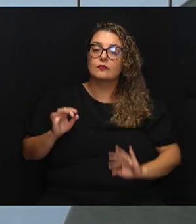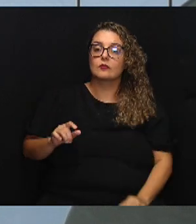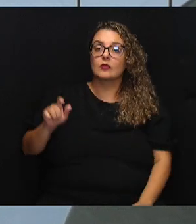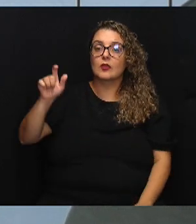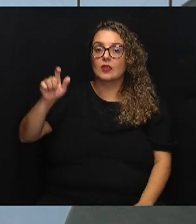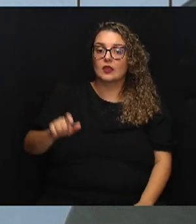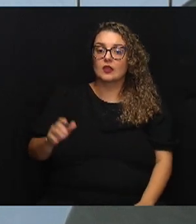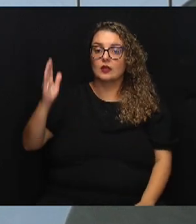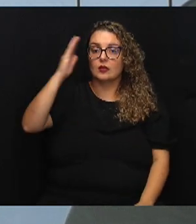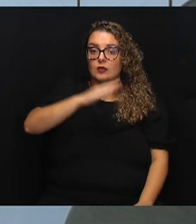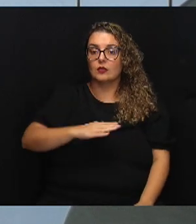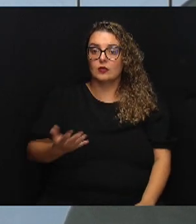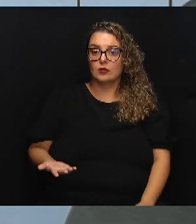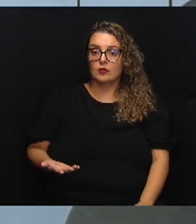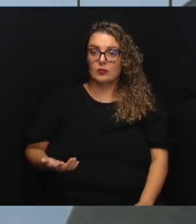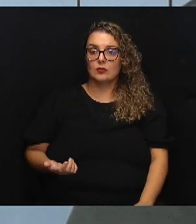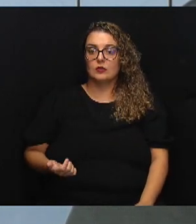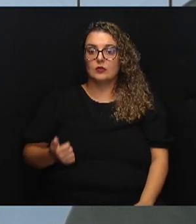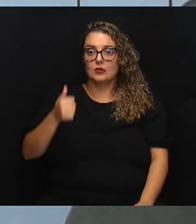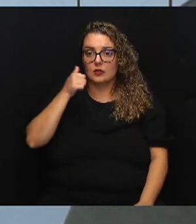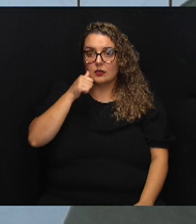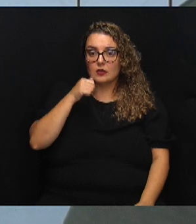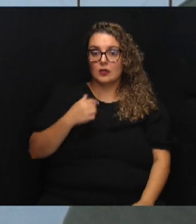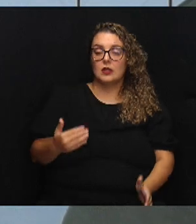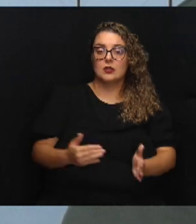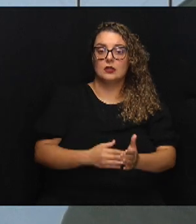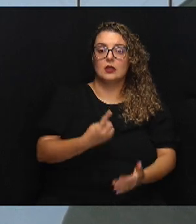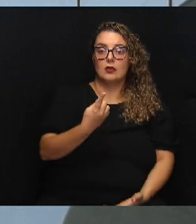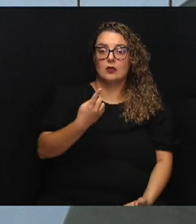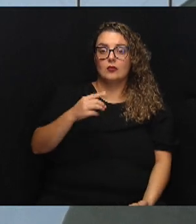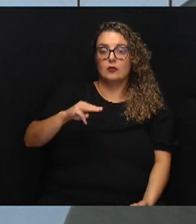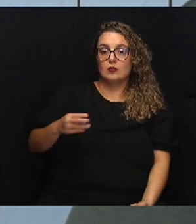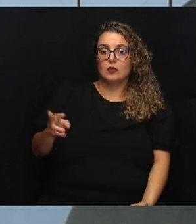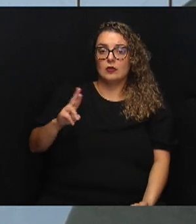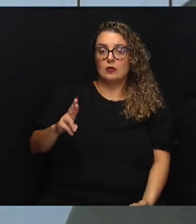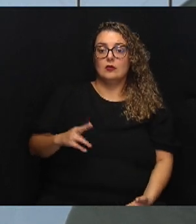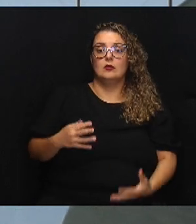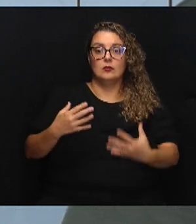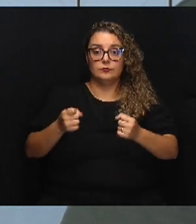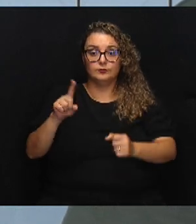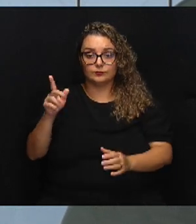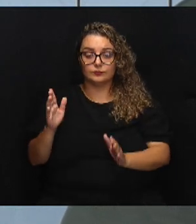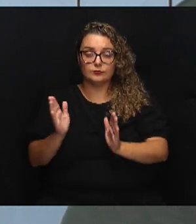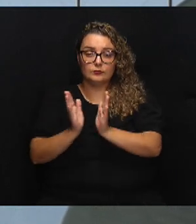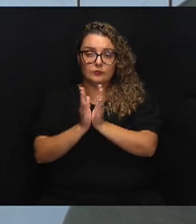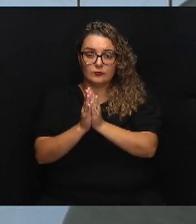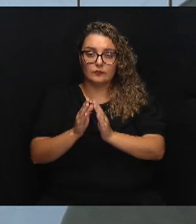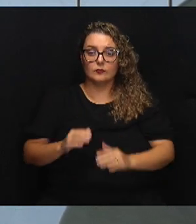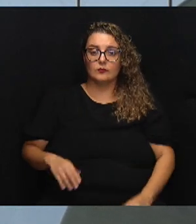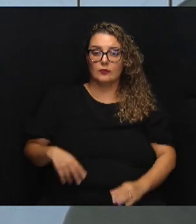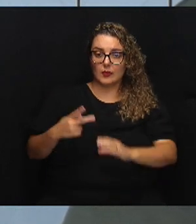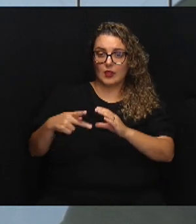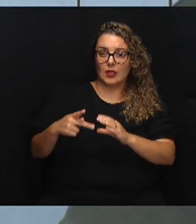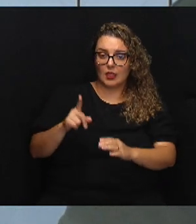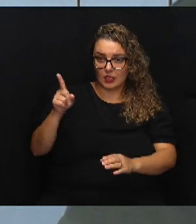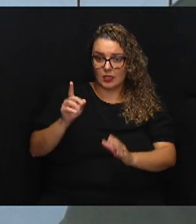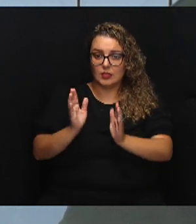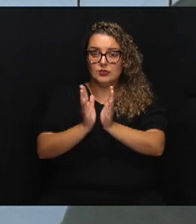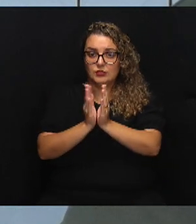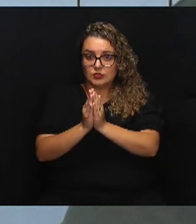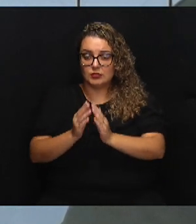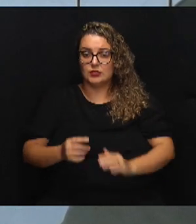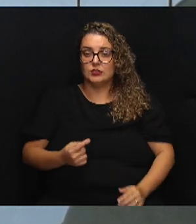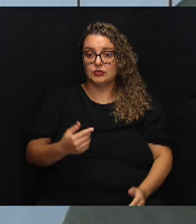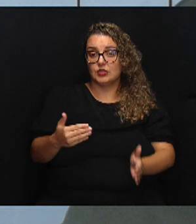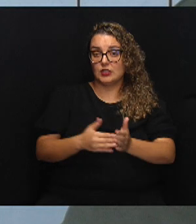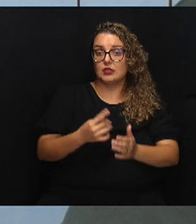as mulheres em até R$1 milhão. Só. E foi sancionada a lei na Câmara Municipal de Recife.